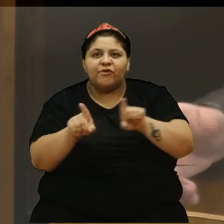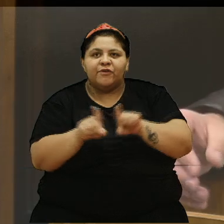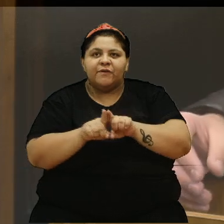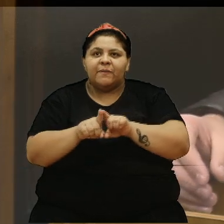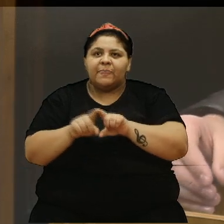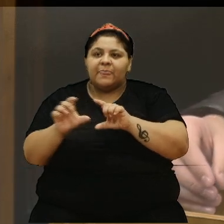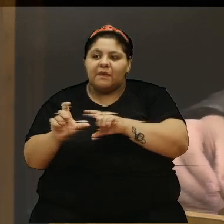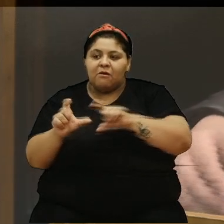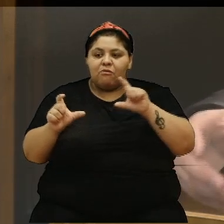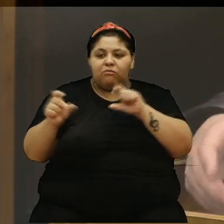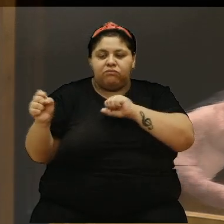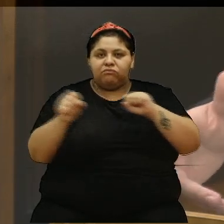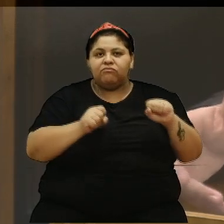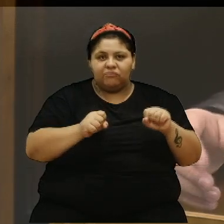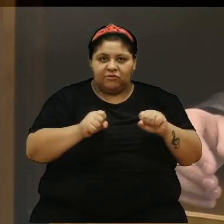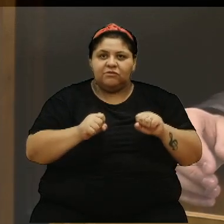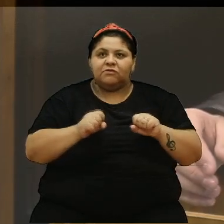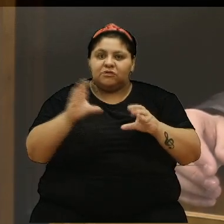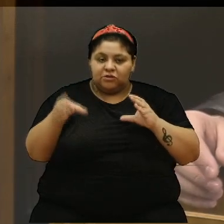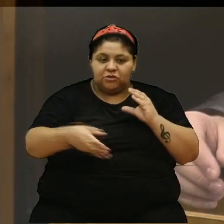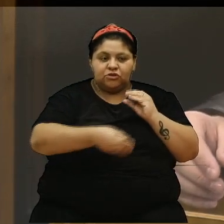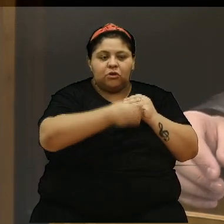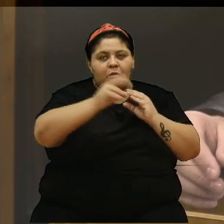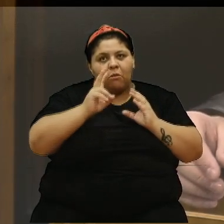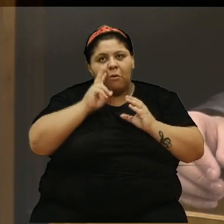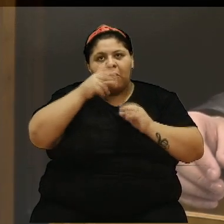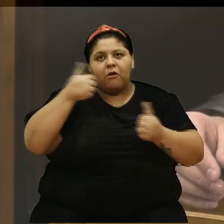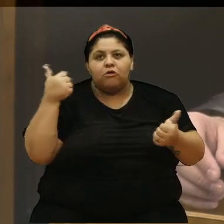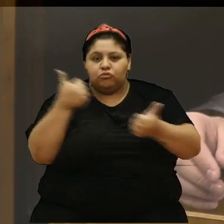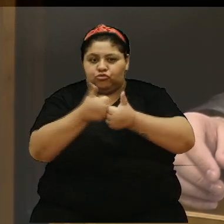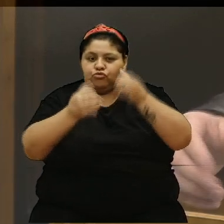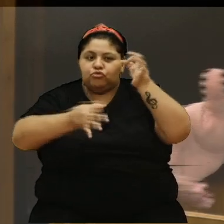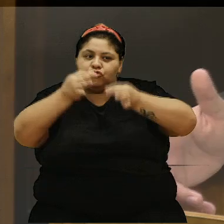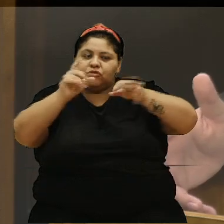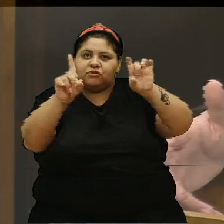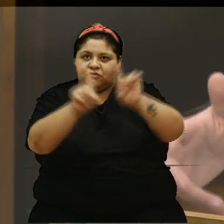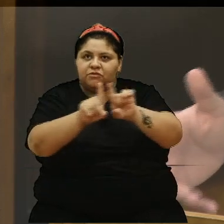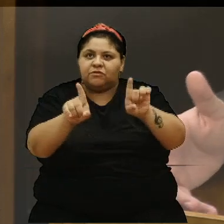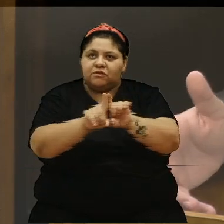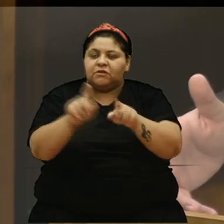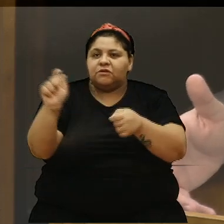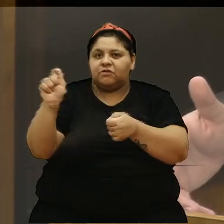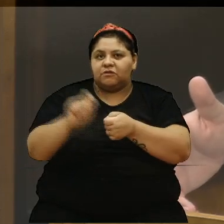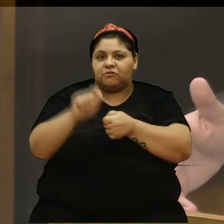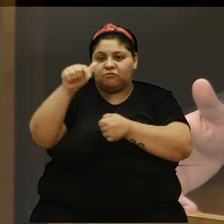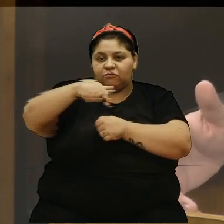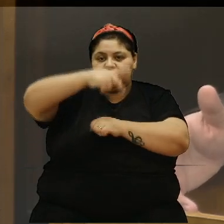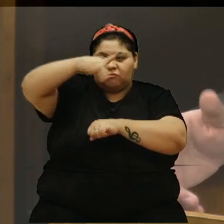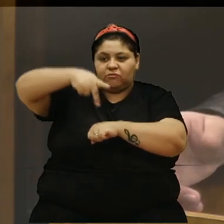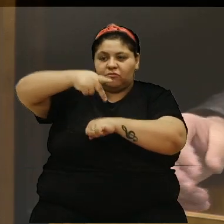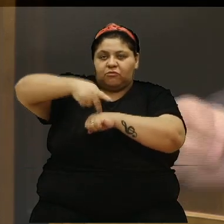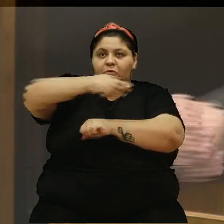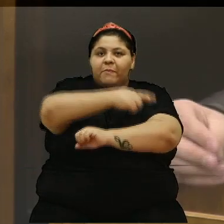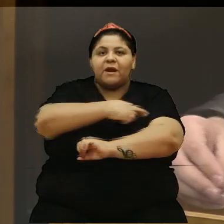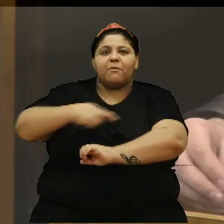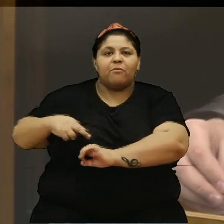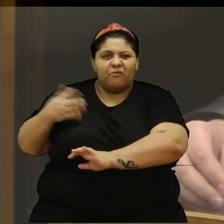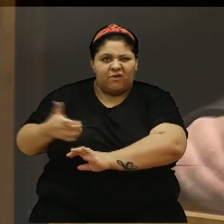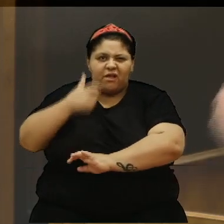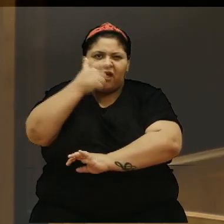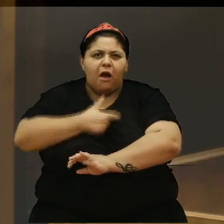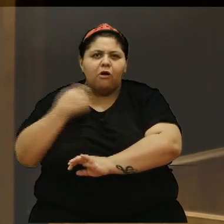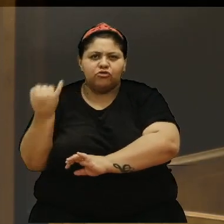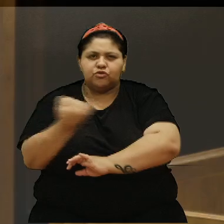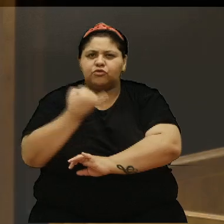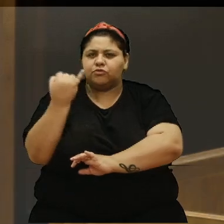autonomia entre os poderes, que se somam forças aí, junto ao judiciário também, é que fazem deste país uma república. Então, acho que é